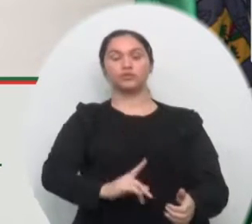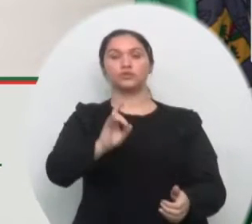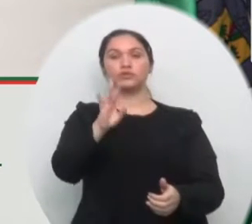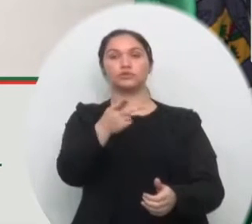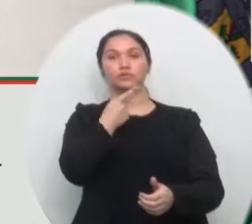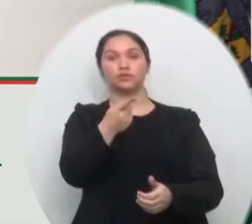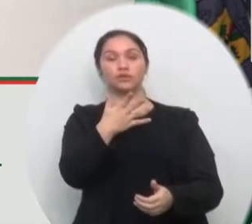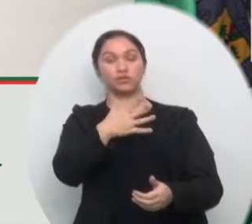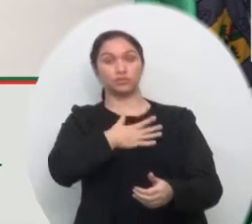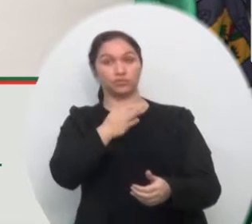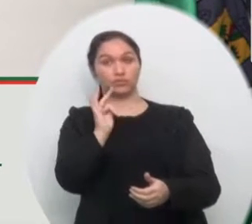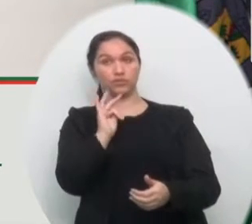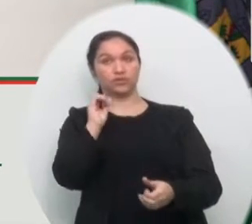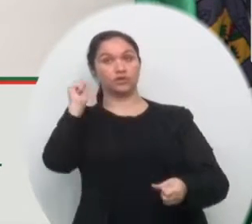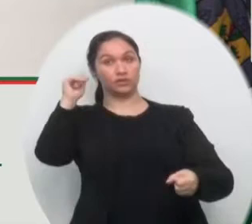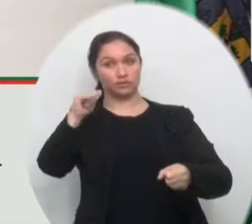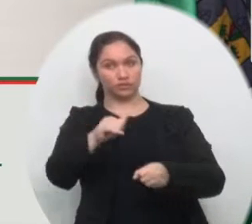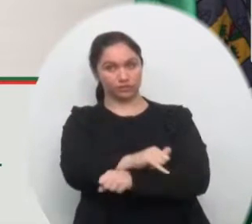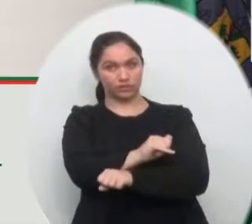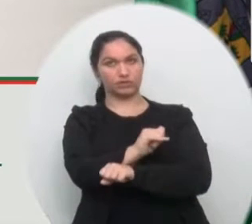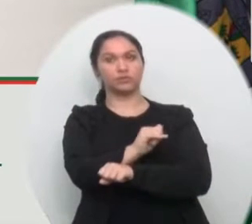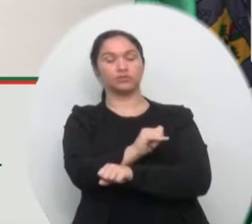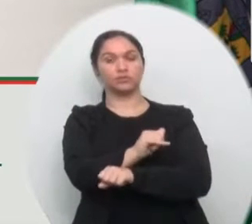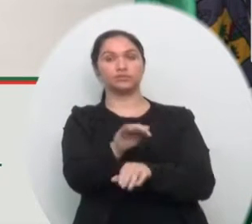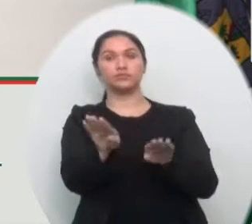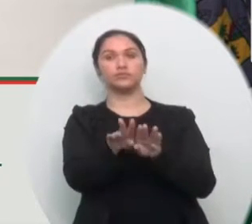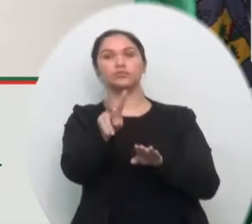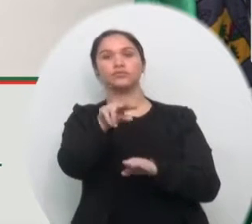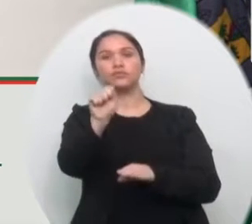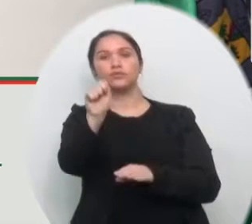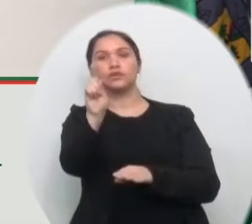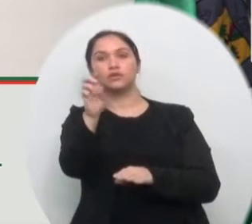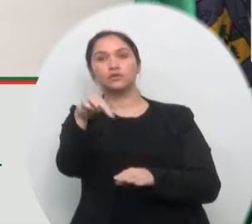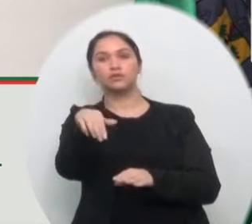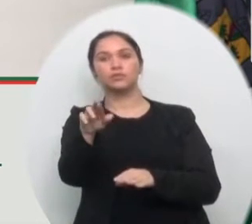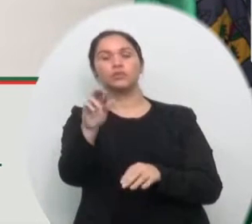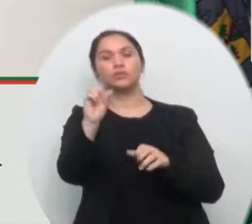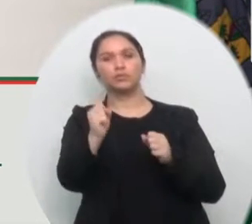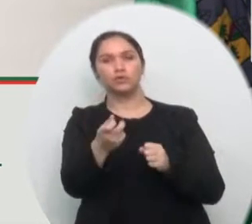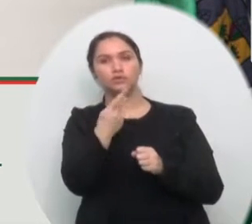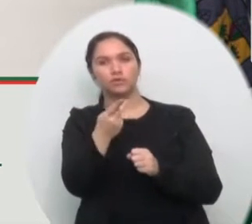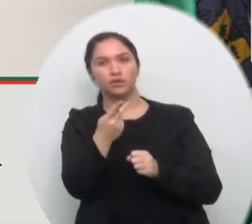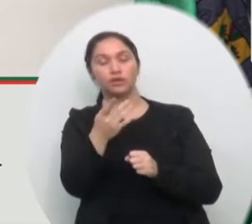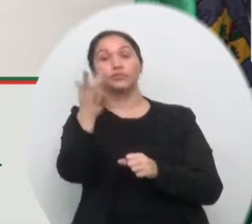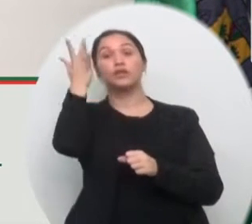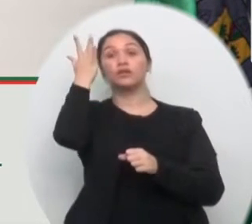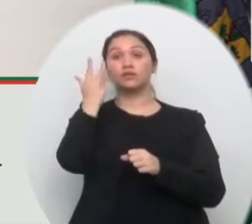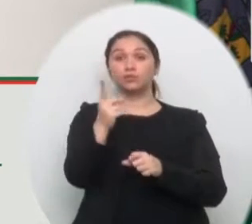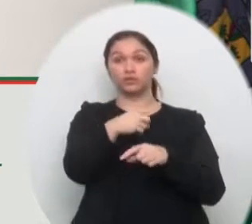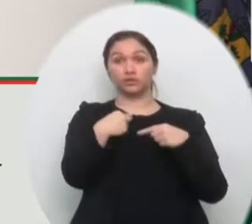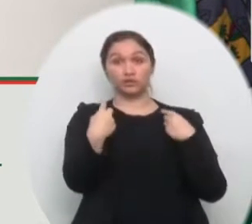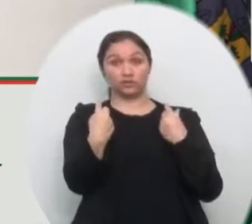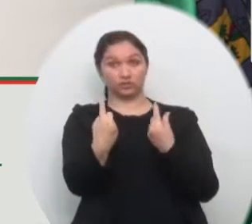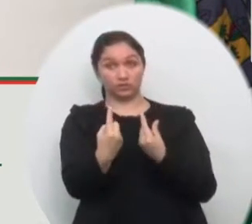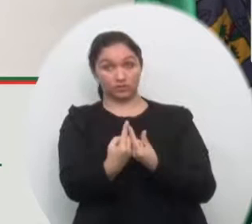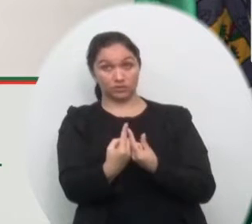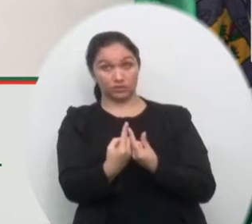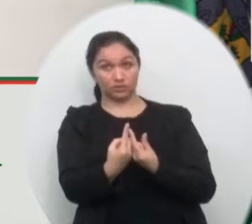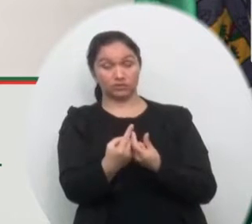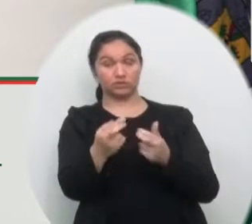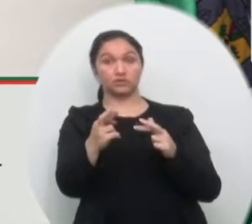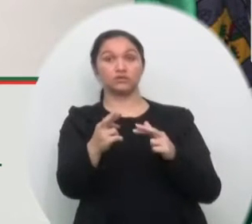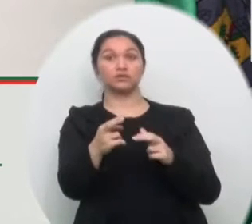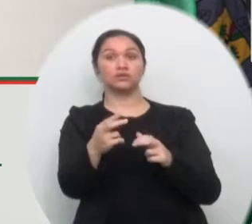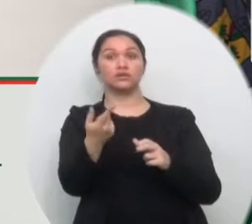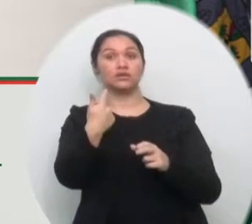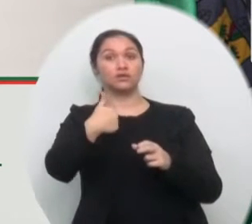minha ausência, e se o senhor permite, senhor vereador Ademir, registrar a sua ausência também amanhã na sessão da Câmara, onde nós